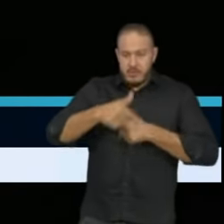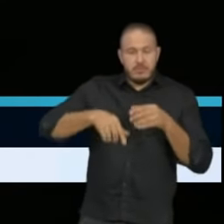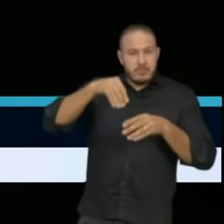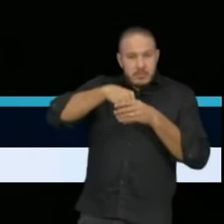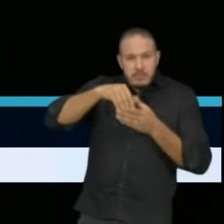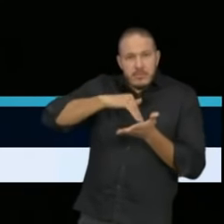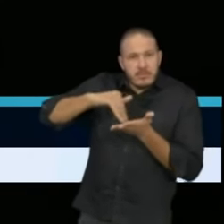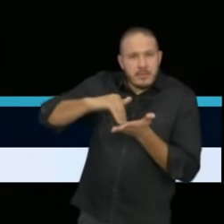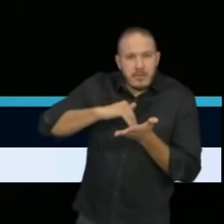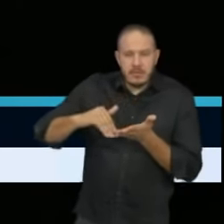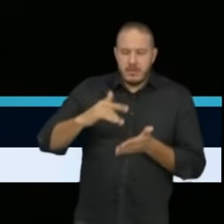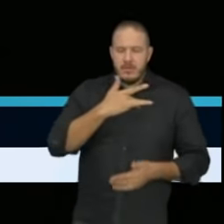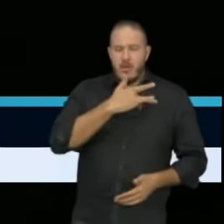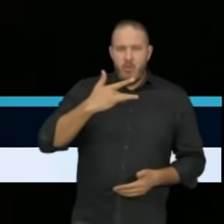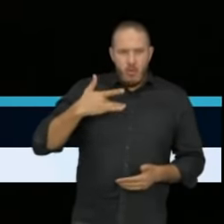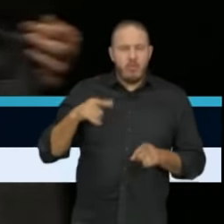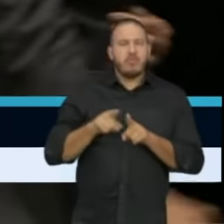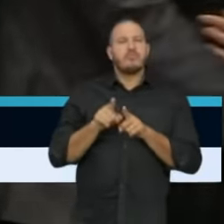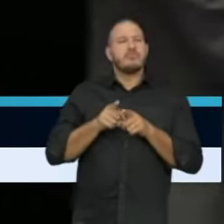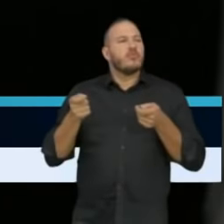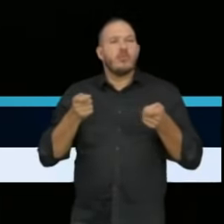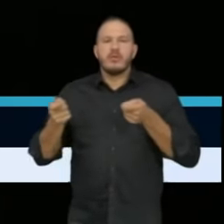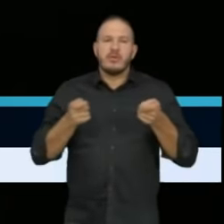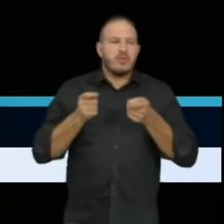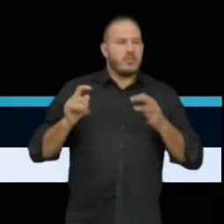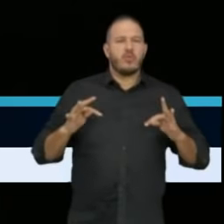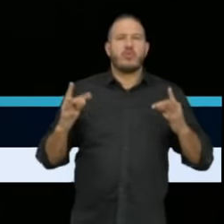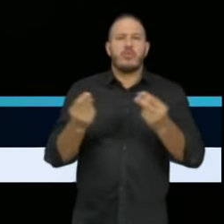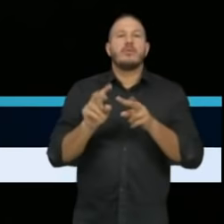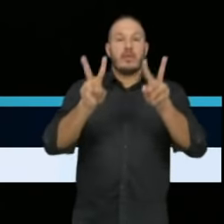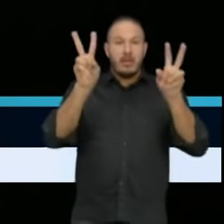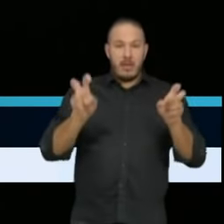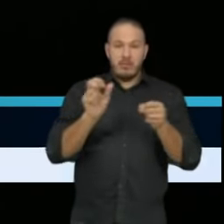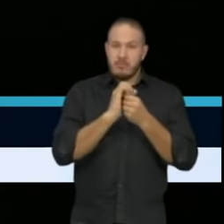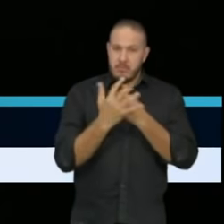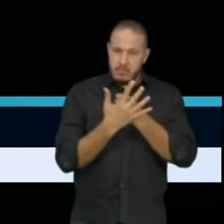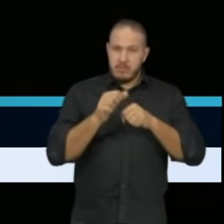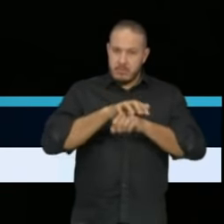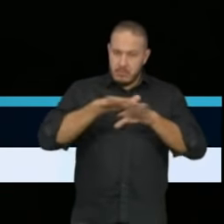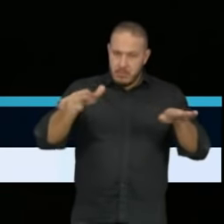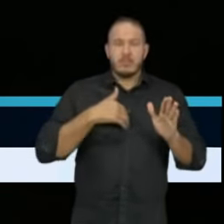na coordenação, né, de todas as ações em relação ao corona, nós estamos seguindo